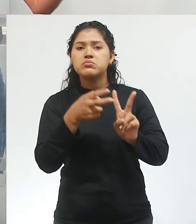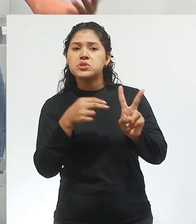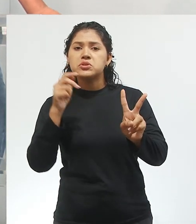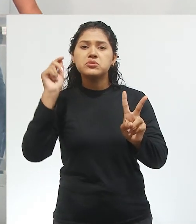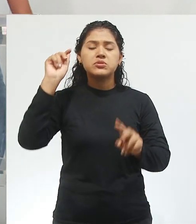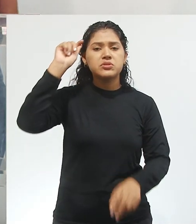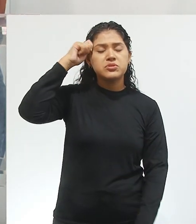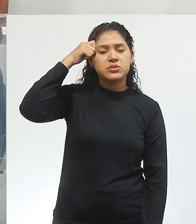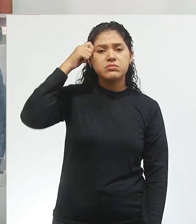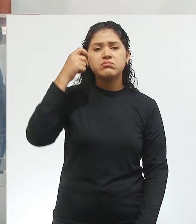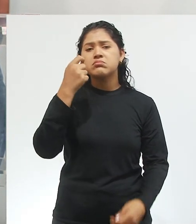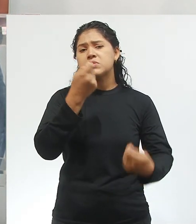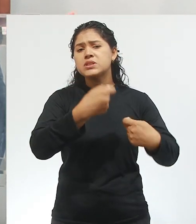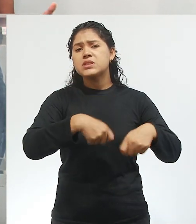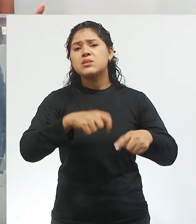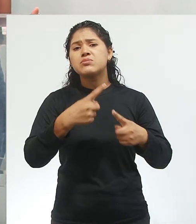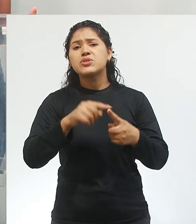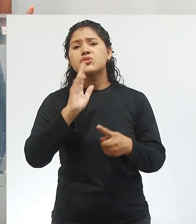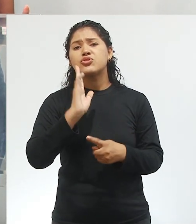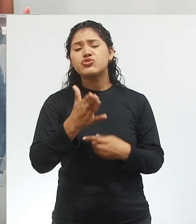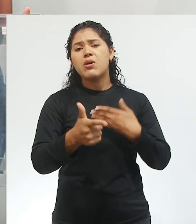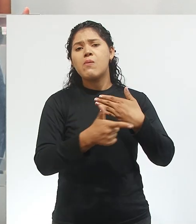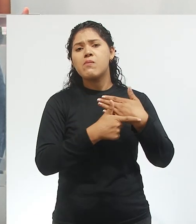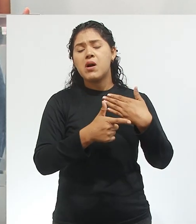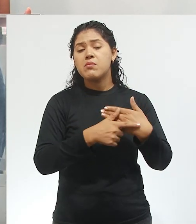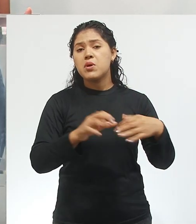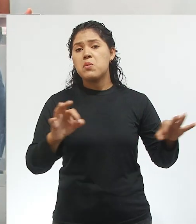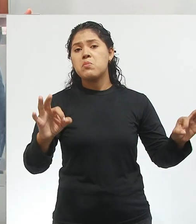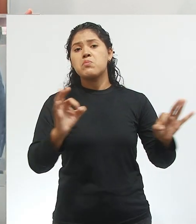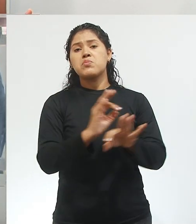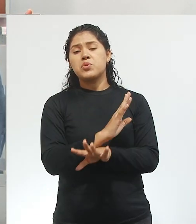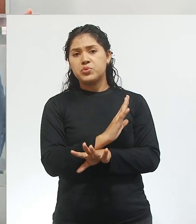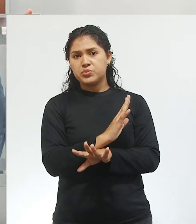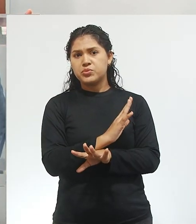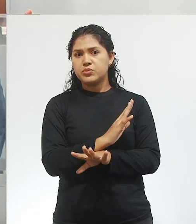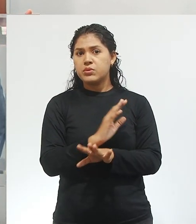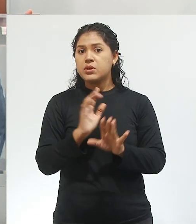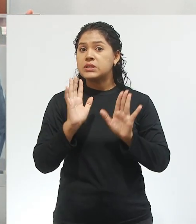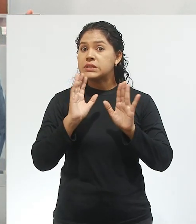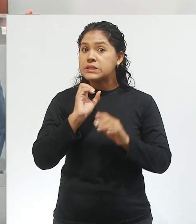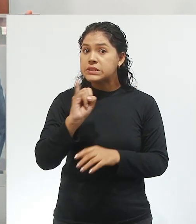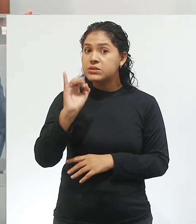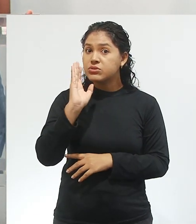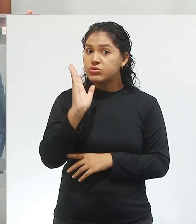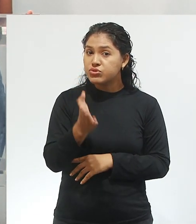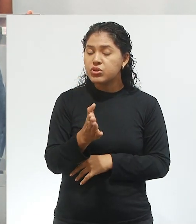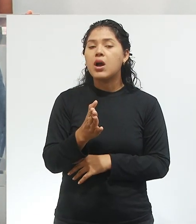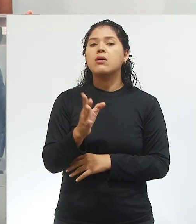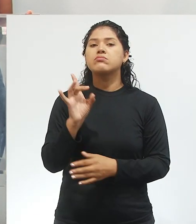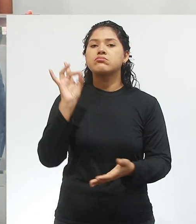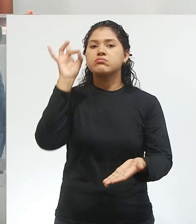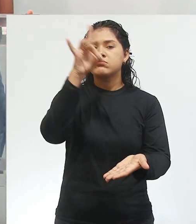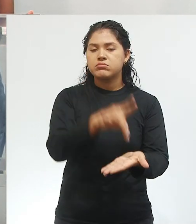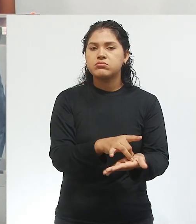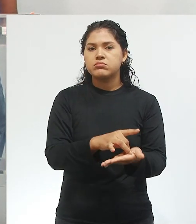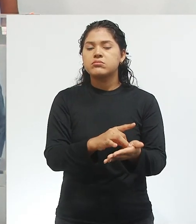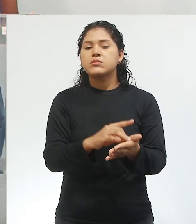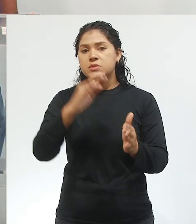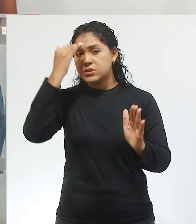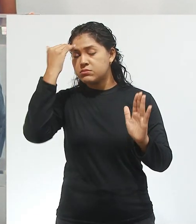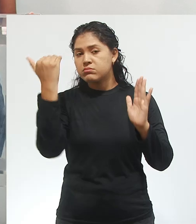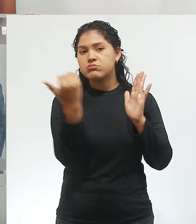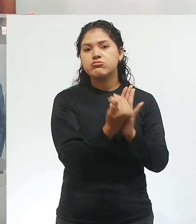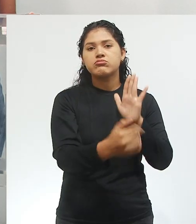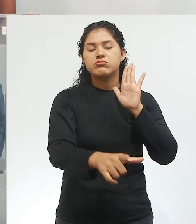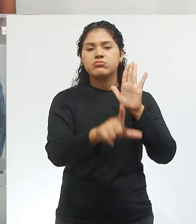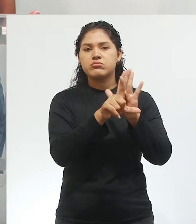está cumprindo com o seu papel, né, já que se houve a implementação de uma lei que leve em